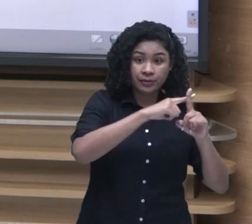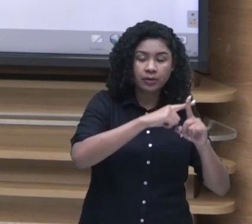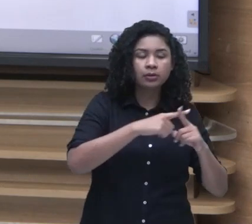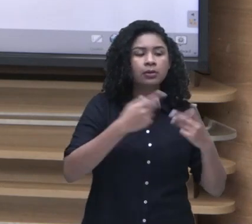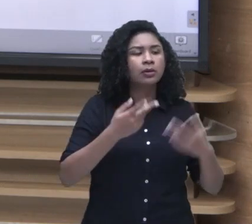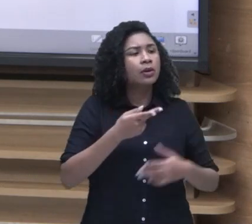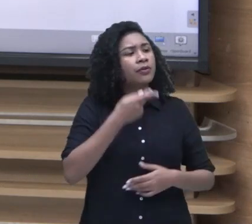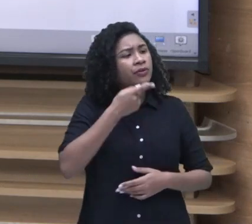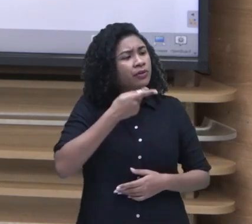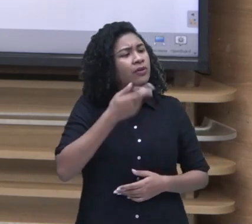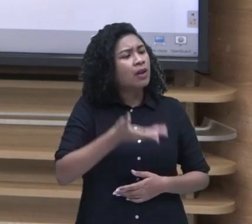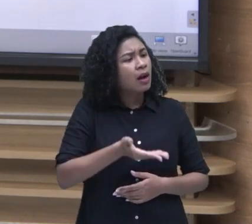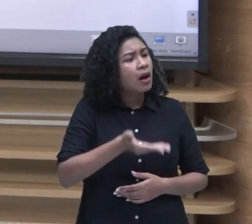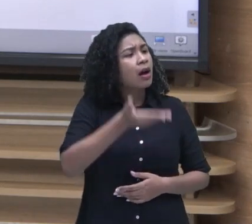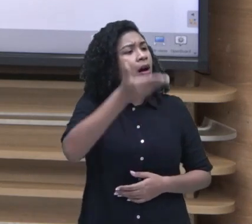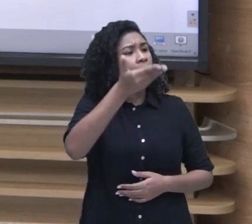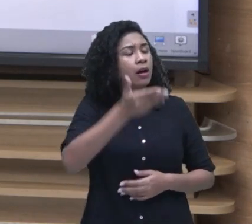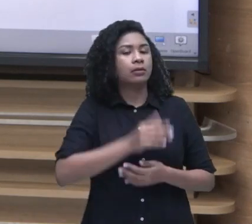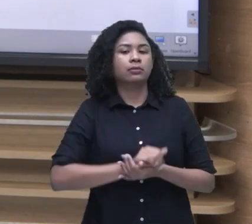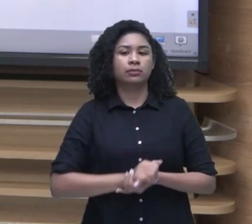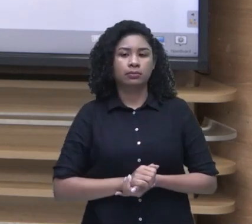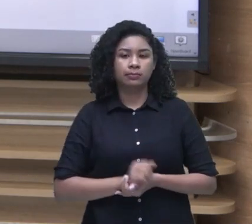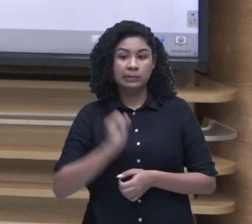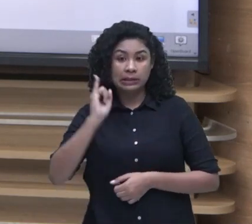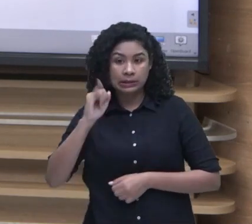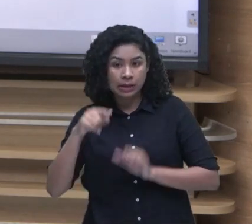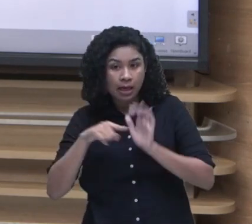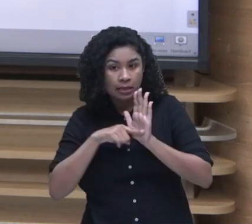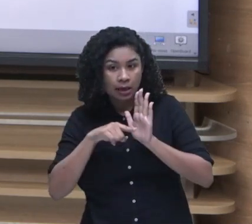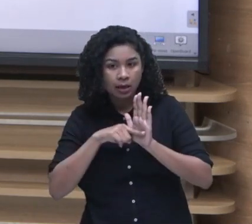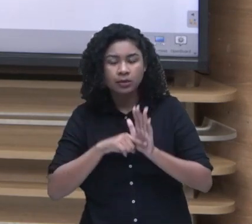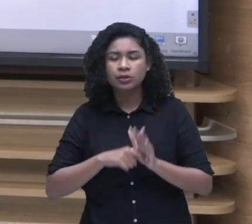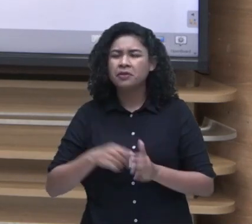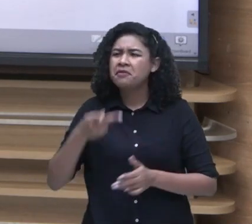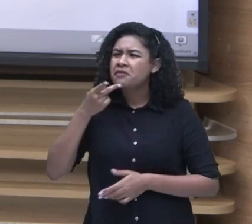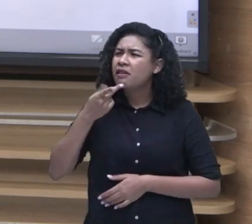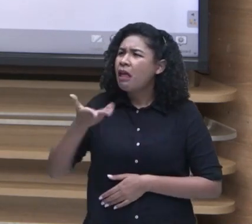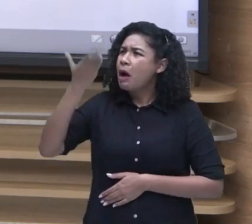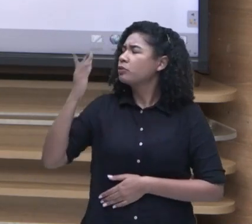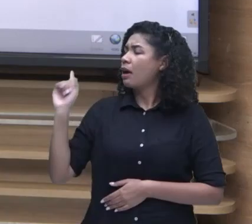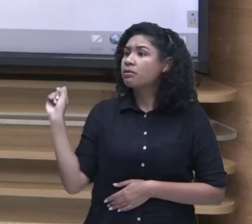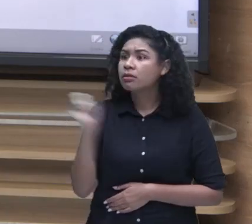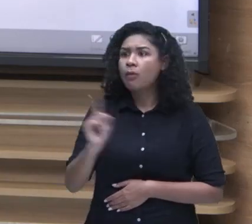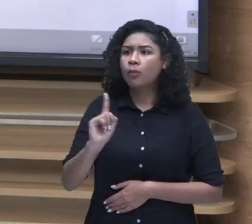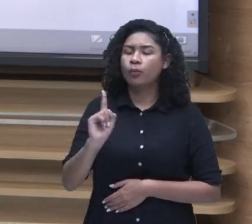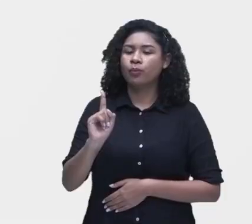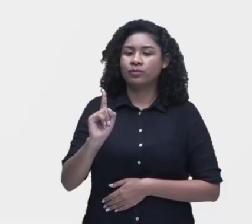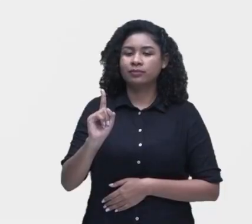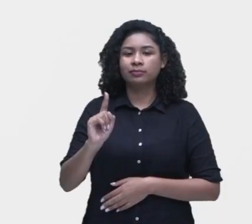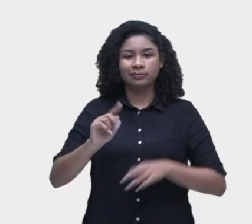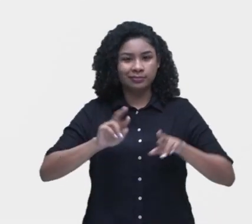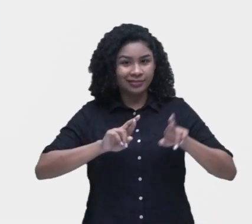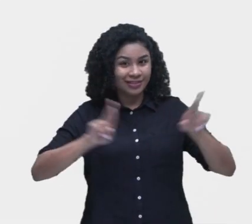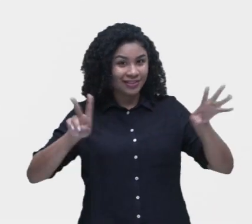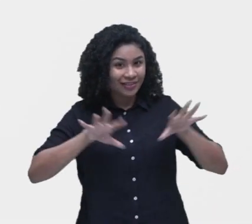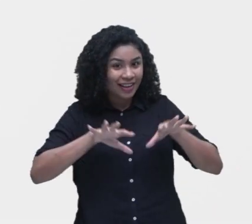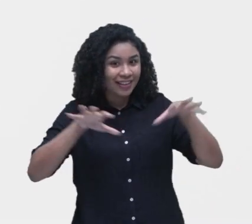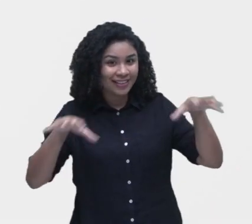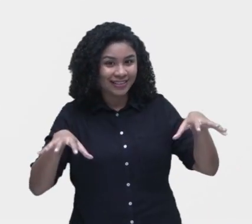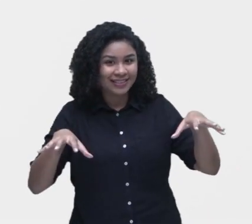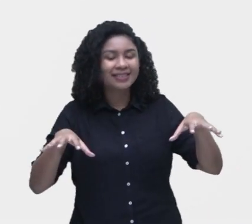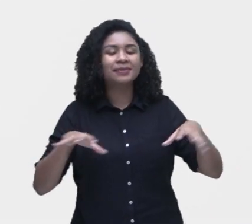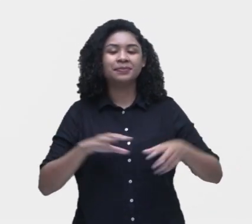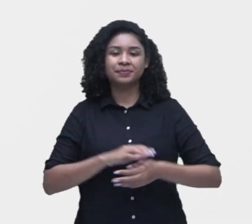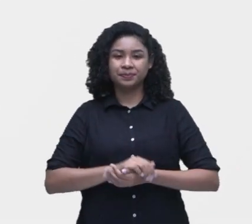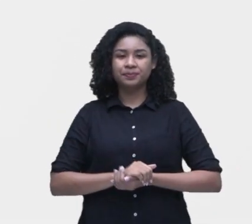fosse afirmativo, né? Fale alto. Negativo, não fale alto. Aí nós temos aqui